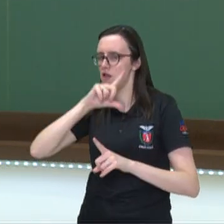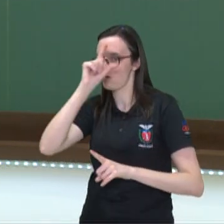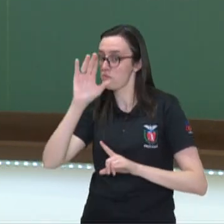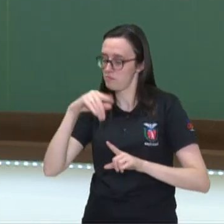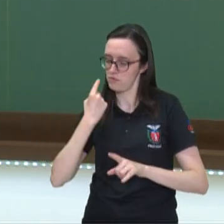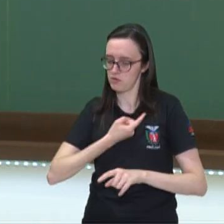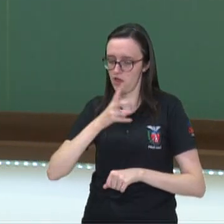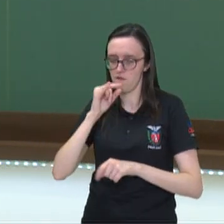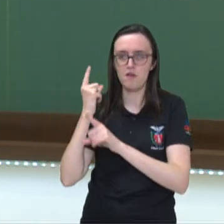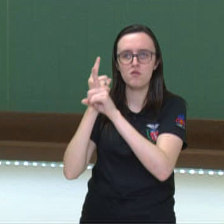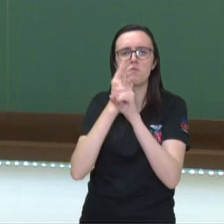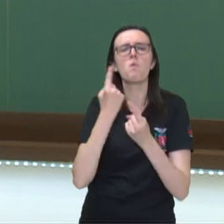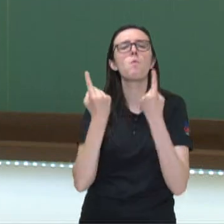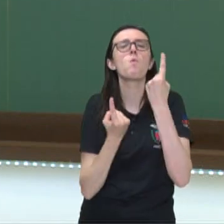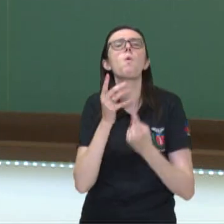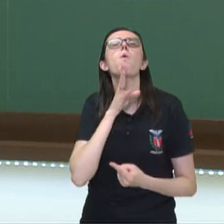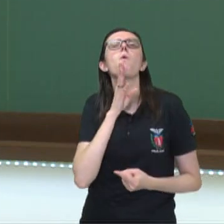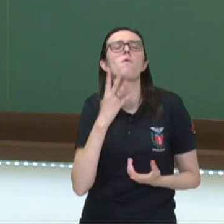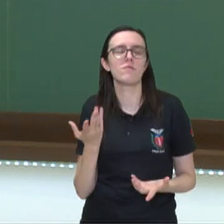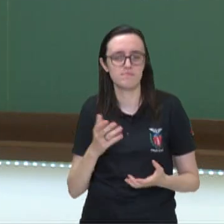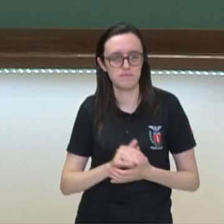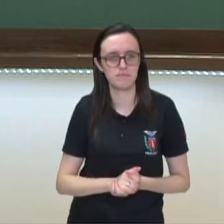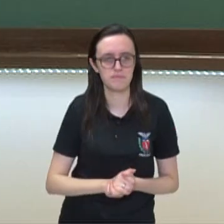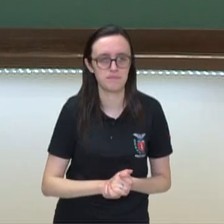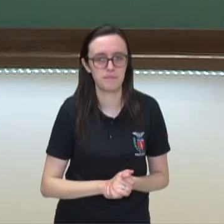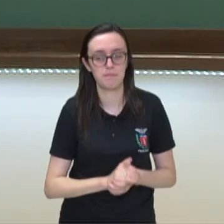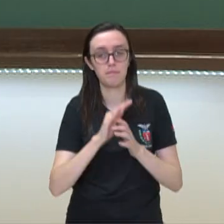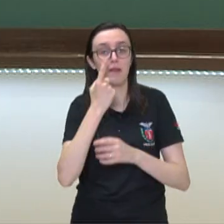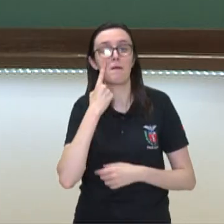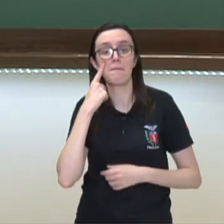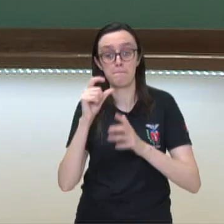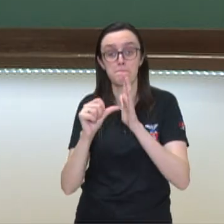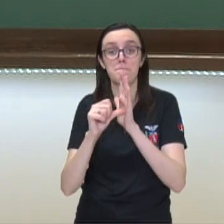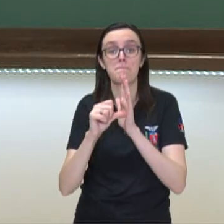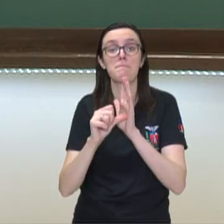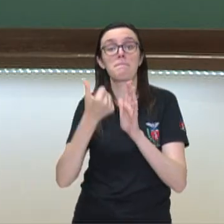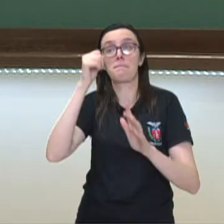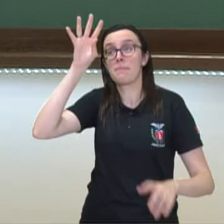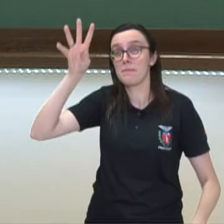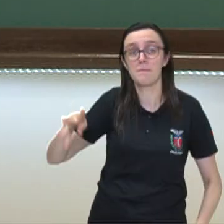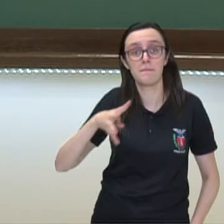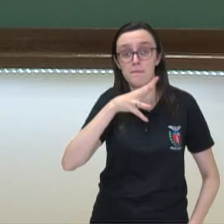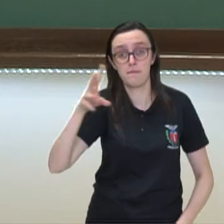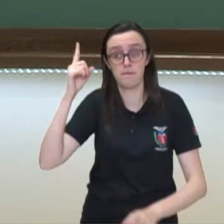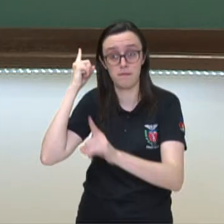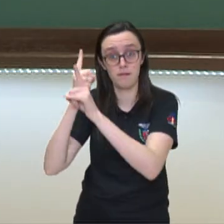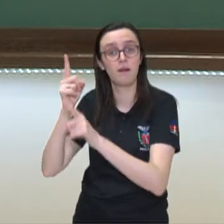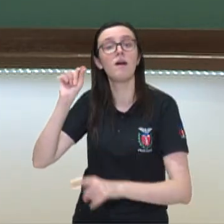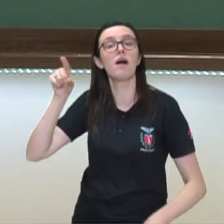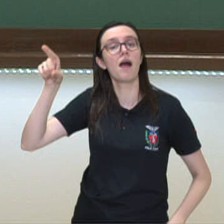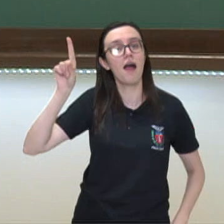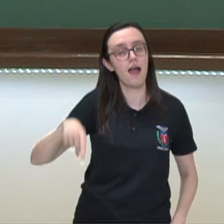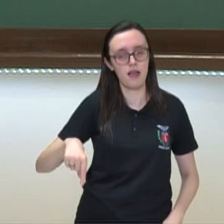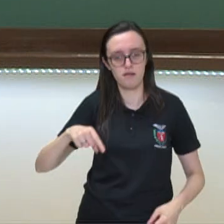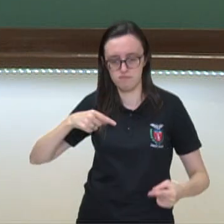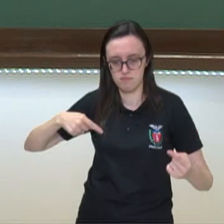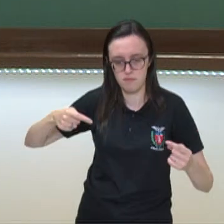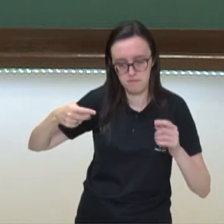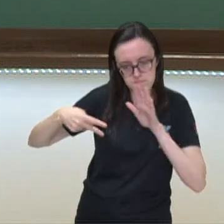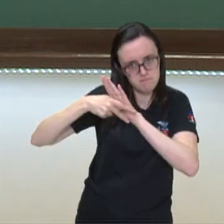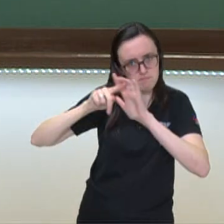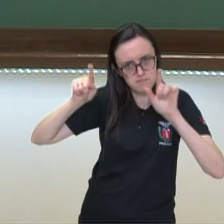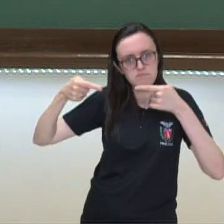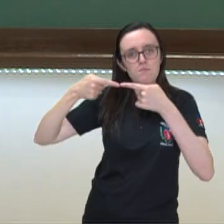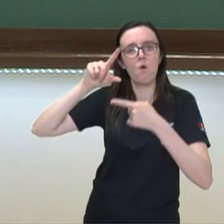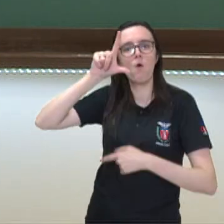já nós vamos descobrir quais são. Então, relembrando, primeiro calendário já encontrado é um monumento mesolítico, um calendário lunar